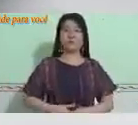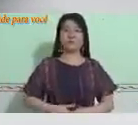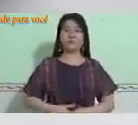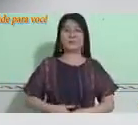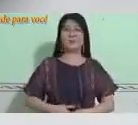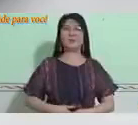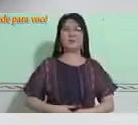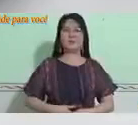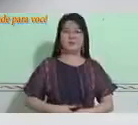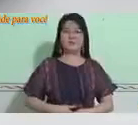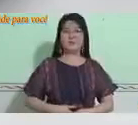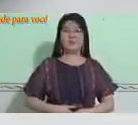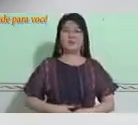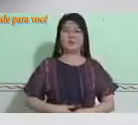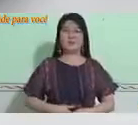brevemente.